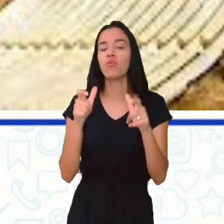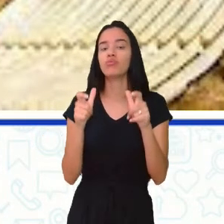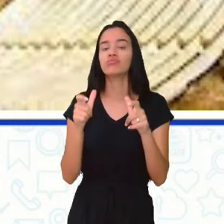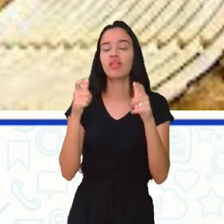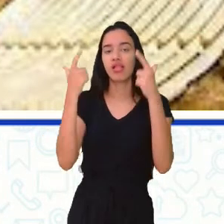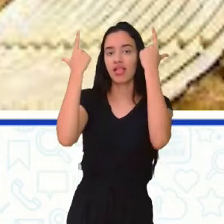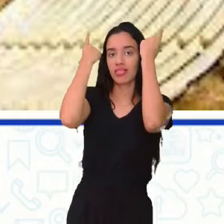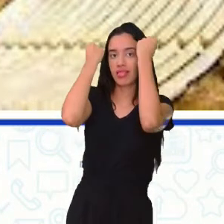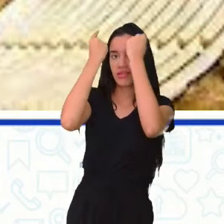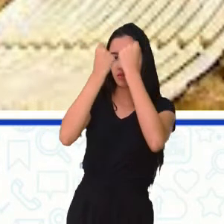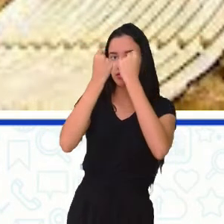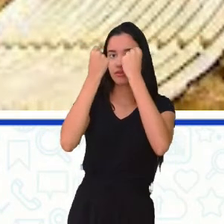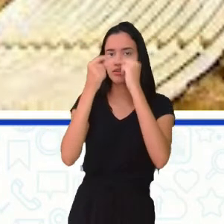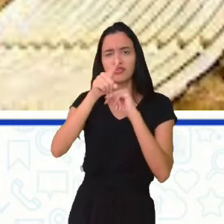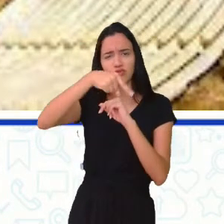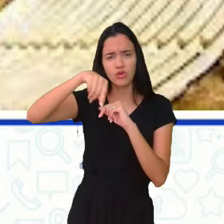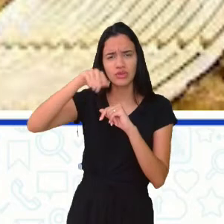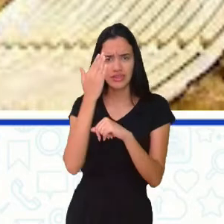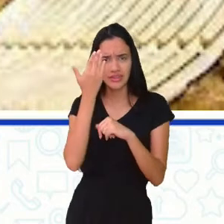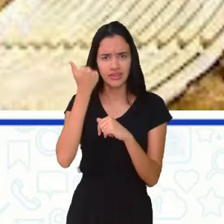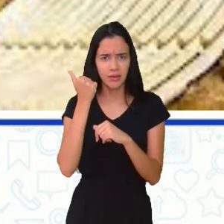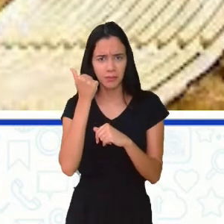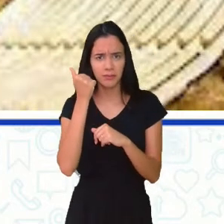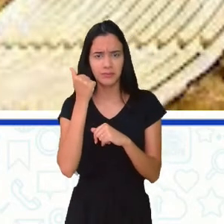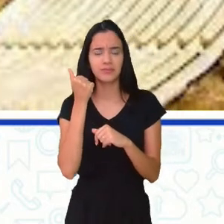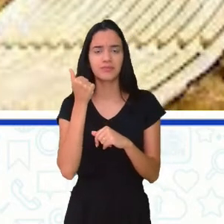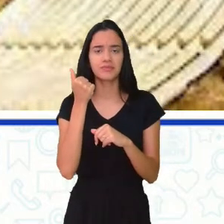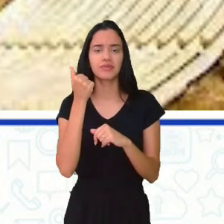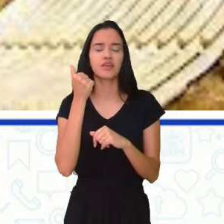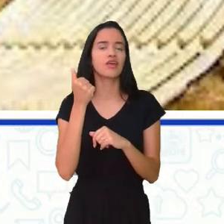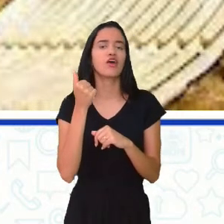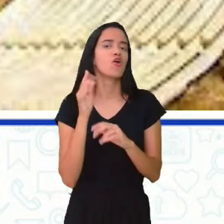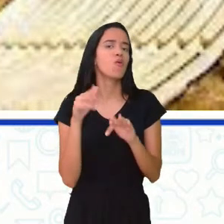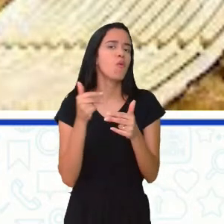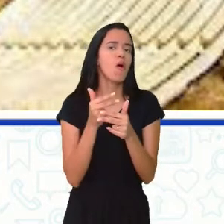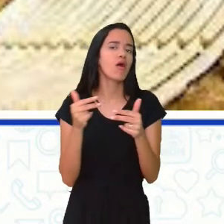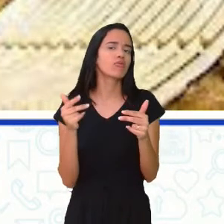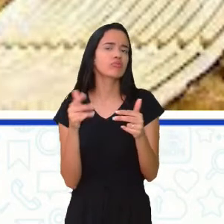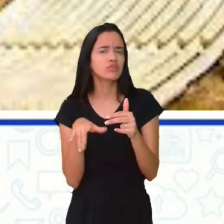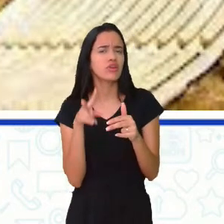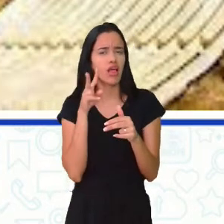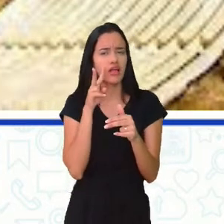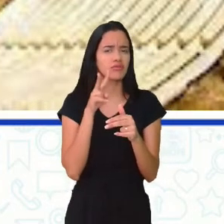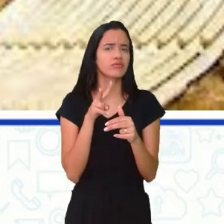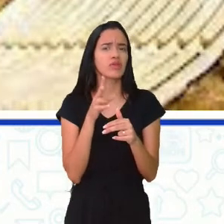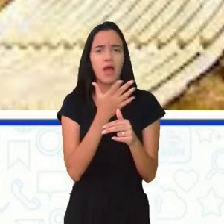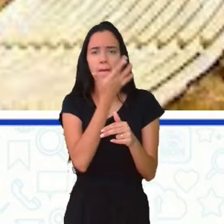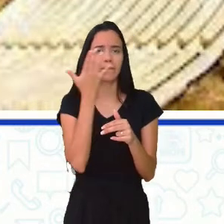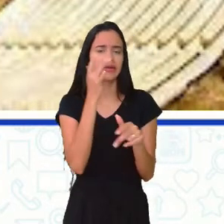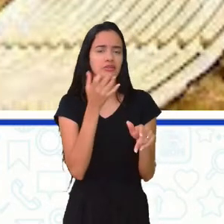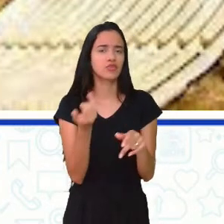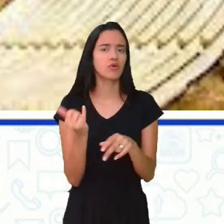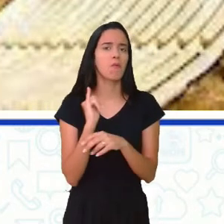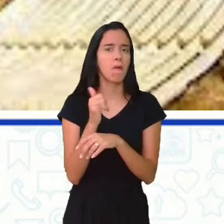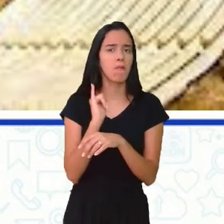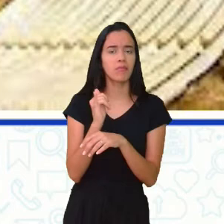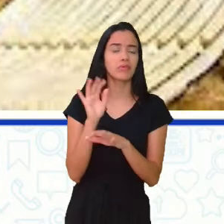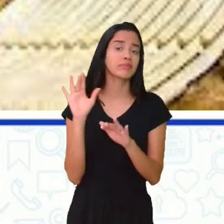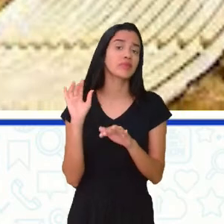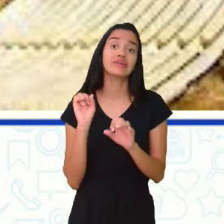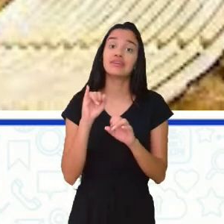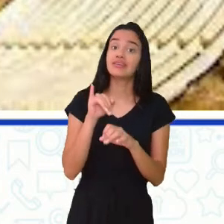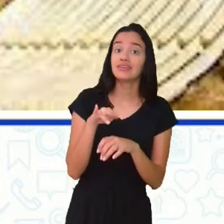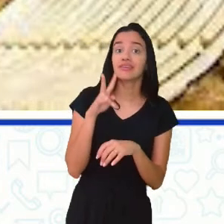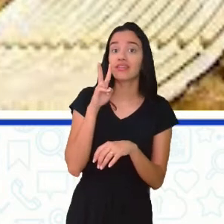Antiga. E aí vocês sabem, não é, algo sobre isso? Já ouviram falar? Se não ouviram, nós